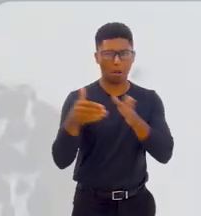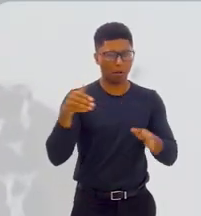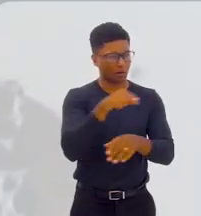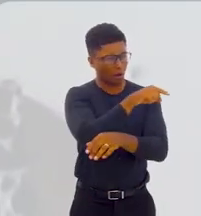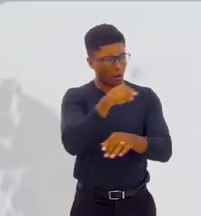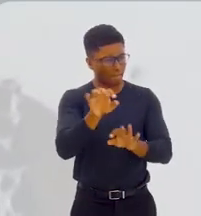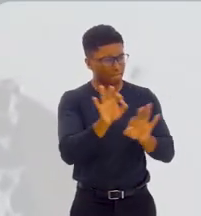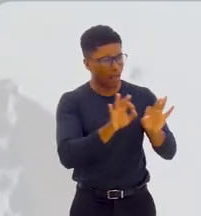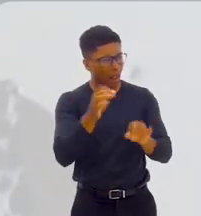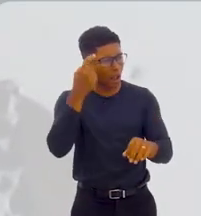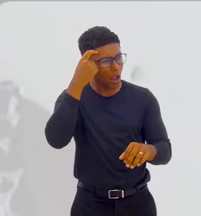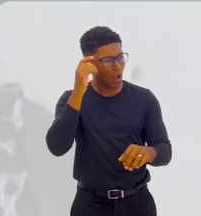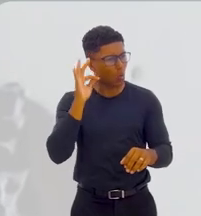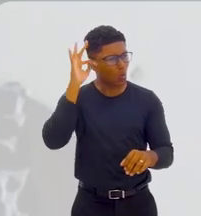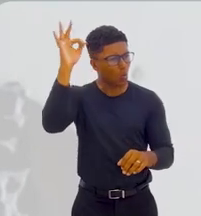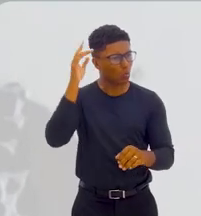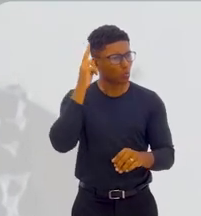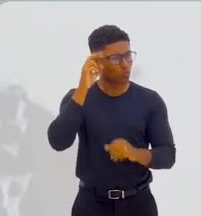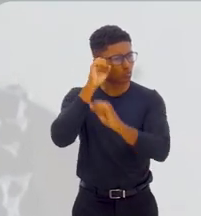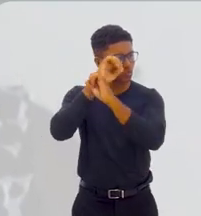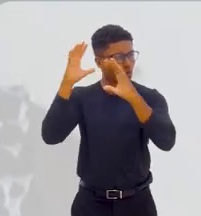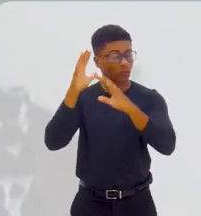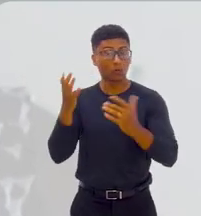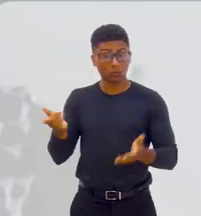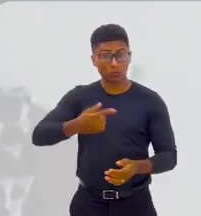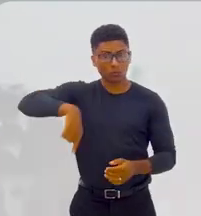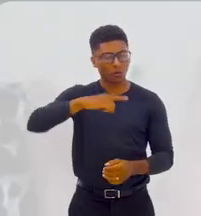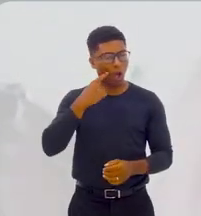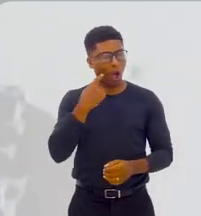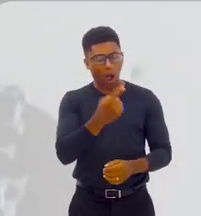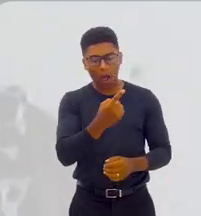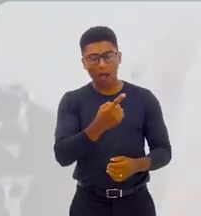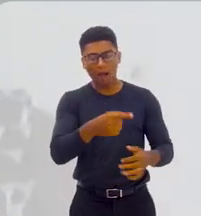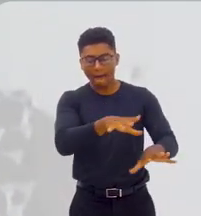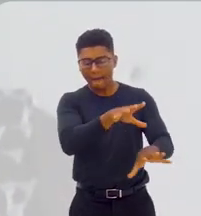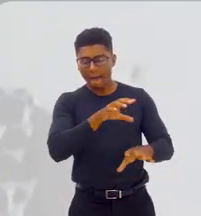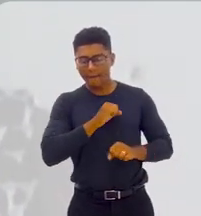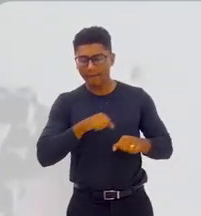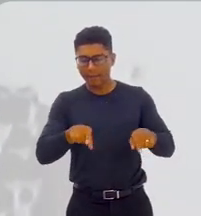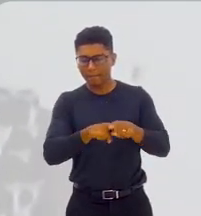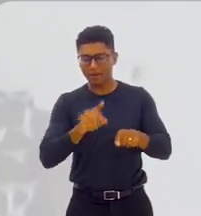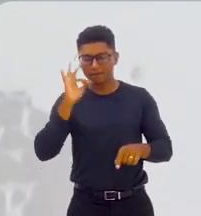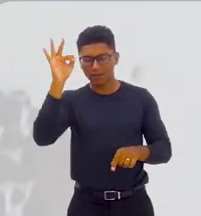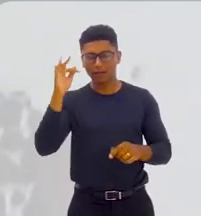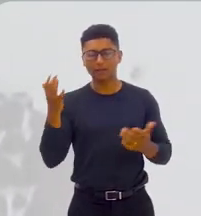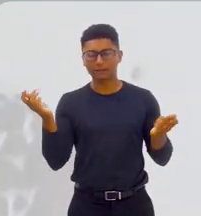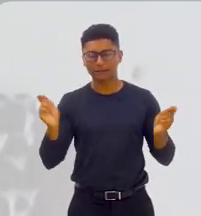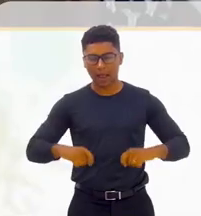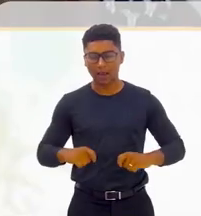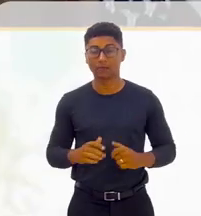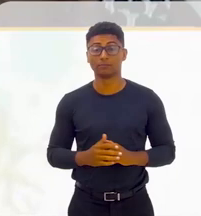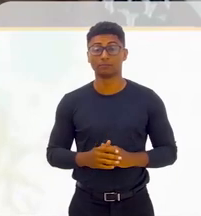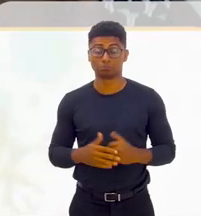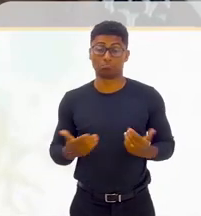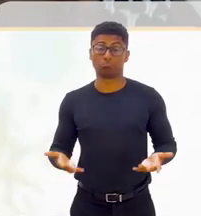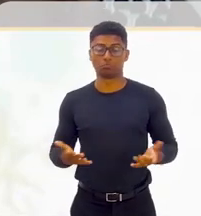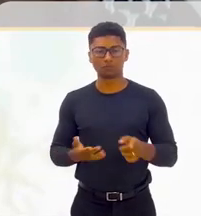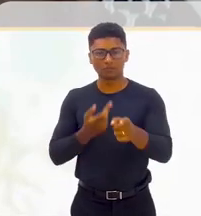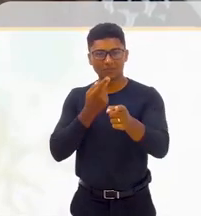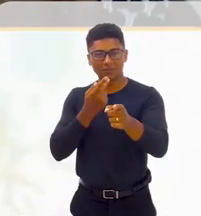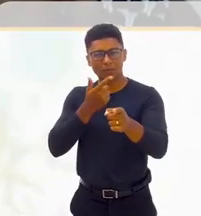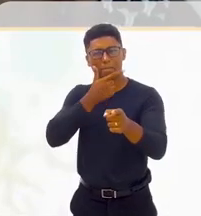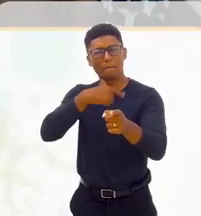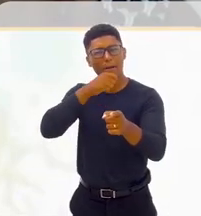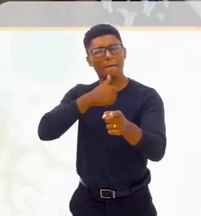tinham planos, sonhos, isso também acabou dando para a gente uma visão mais alargada da vida e de oportunidades. Você falou que